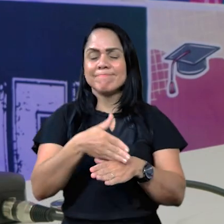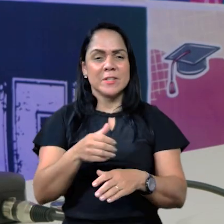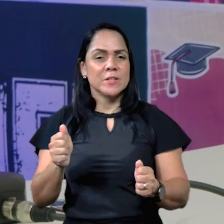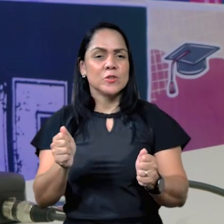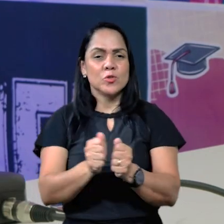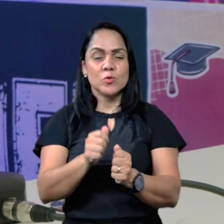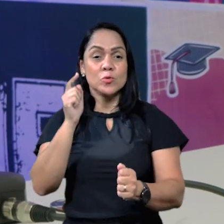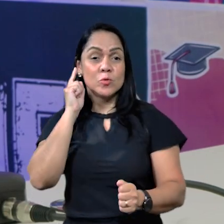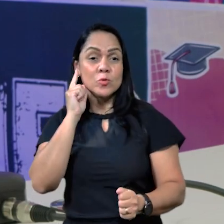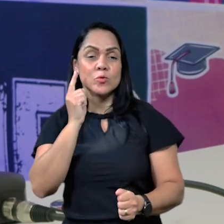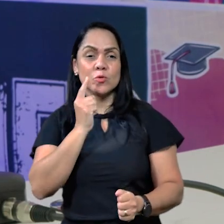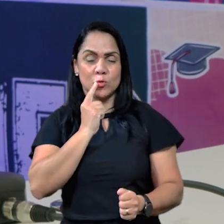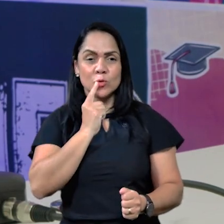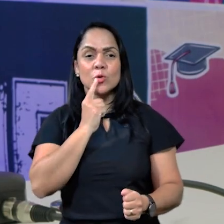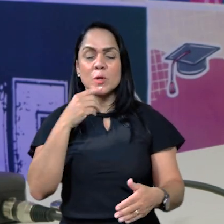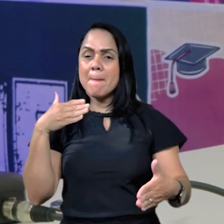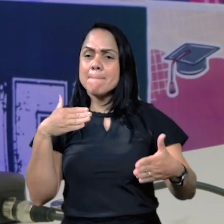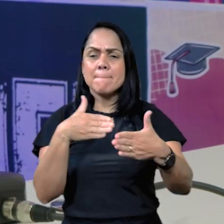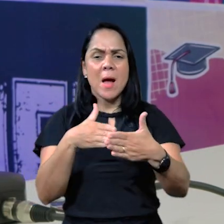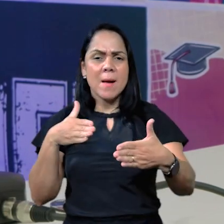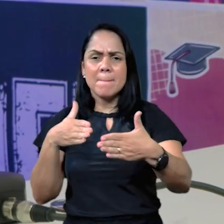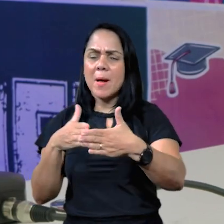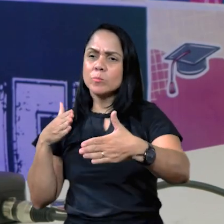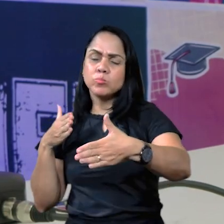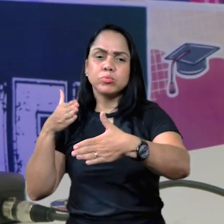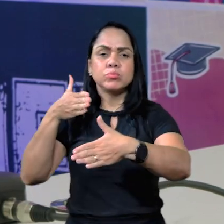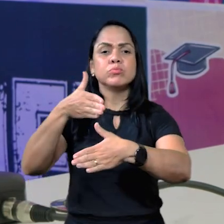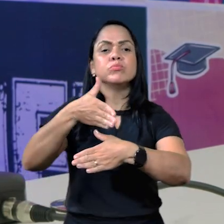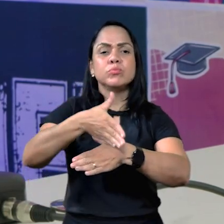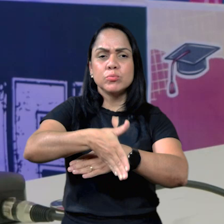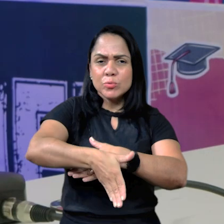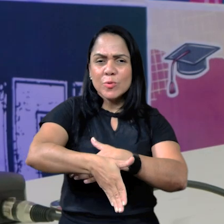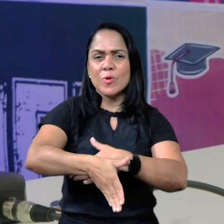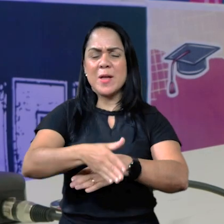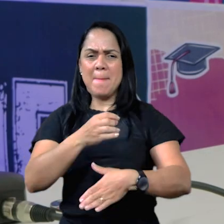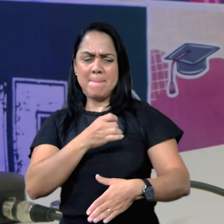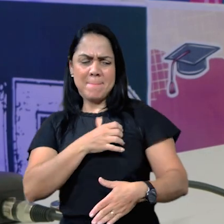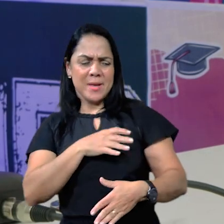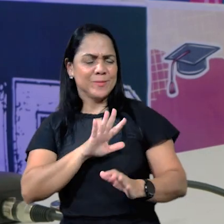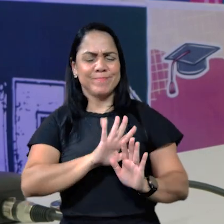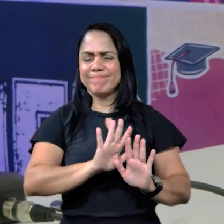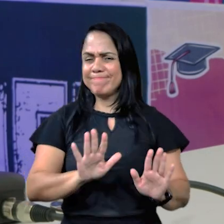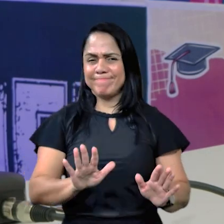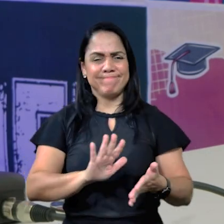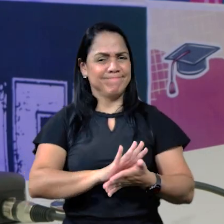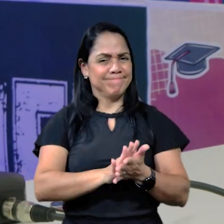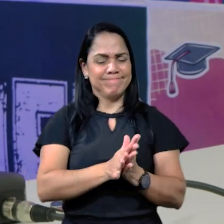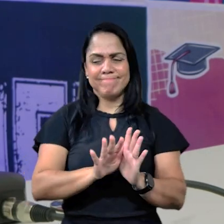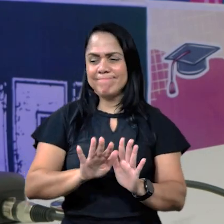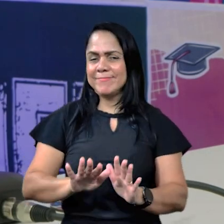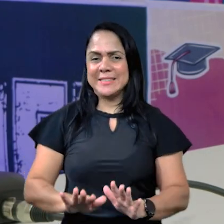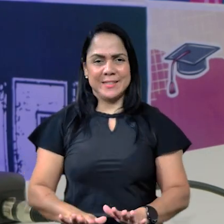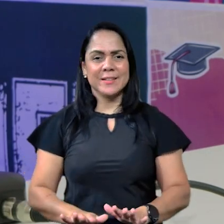surdos, e aí a pessoa tem que quebrar essa barreira de ter medo de surdo. Não tem que ter medo de surdo, gente.